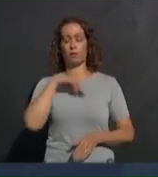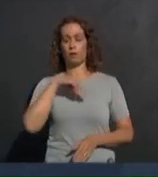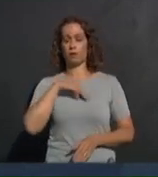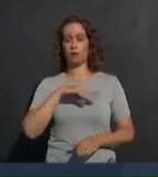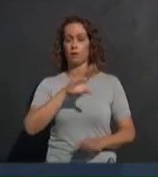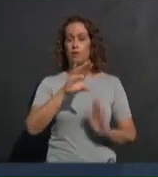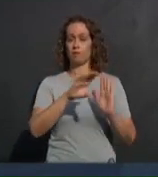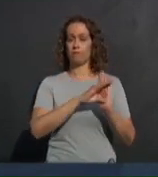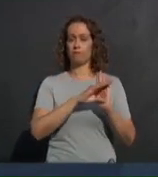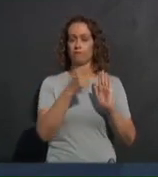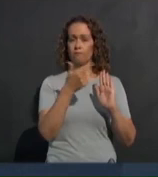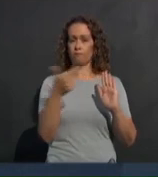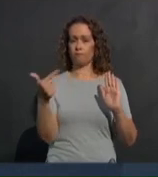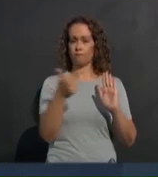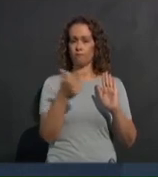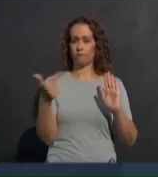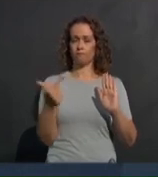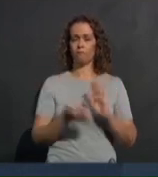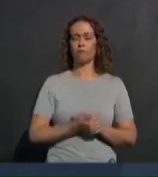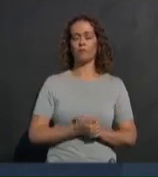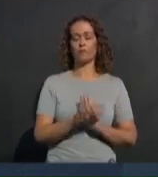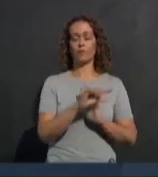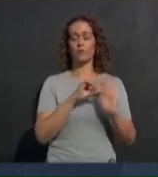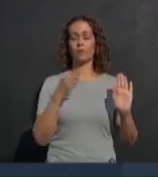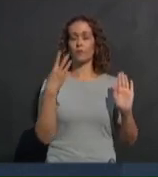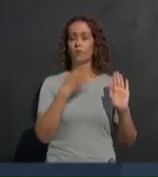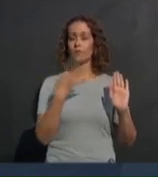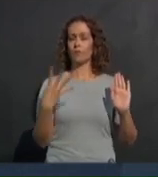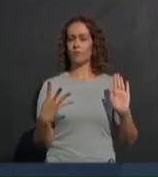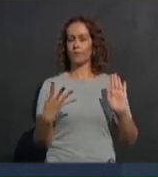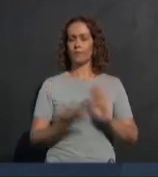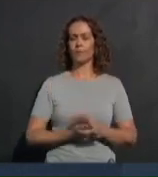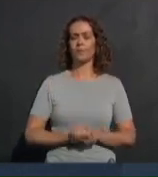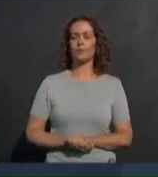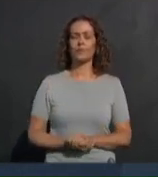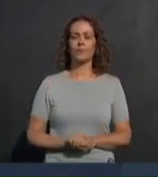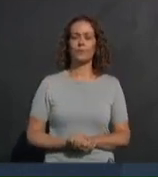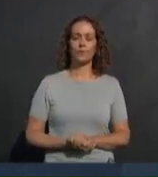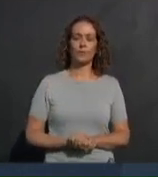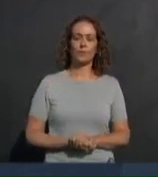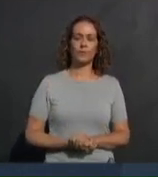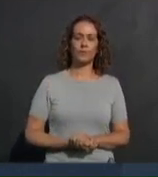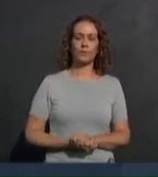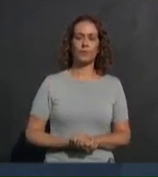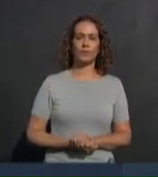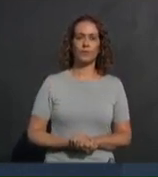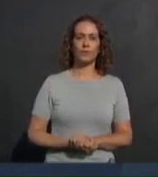lá. Mateus 22, verso 34.